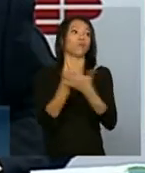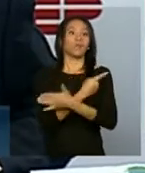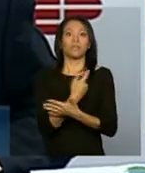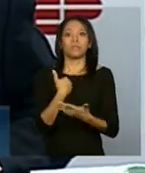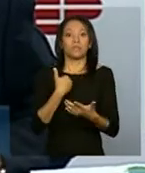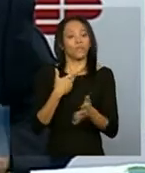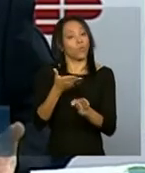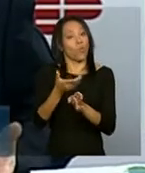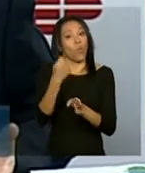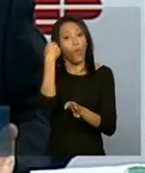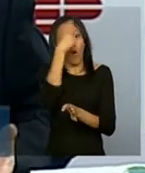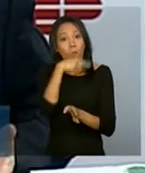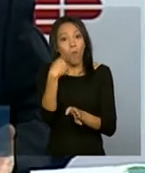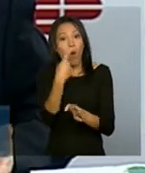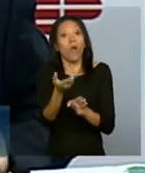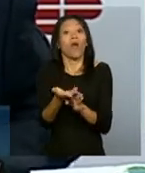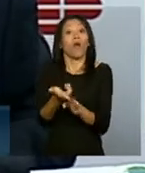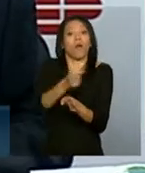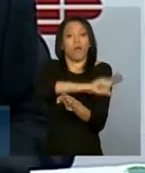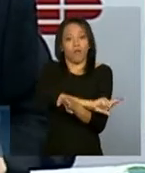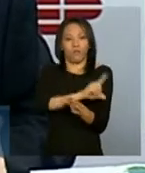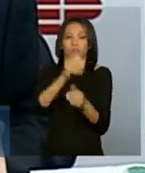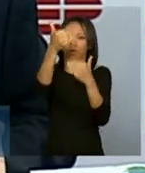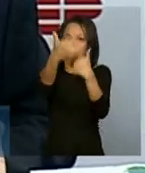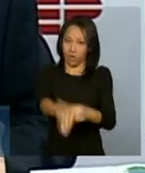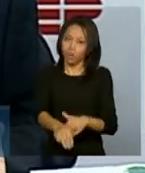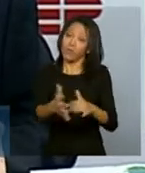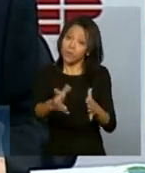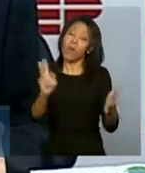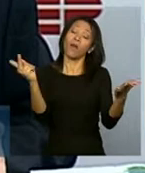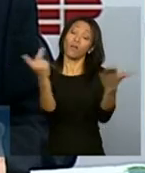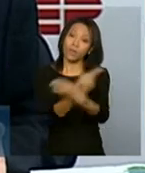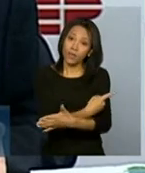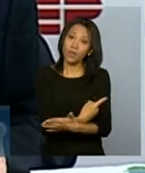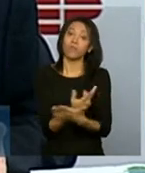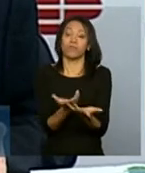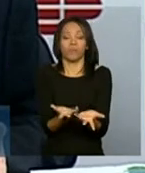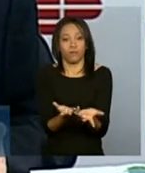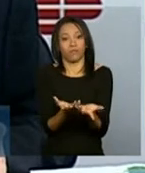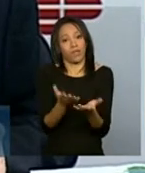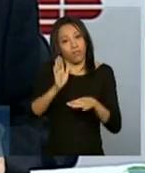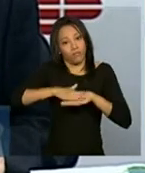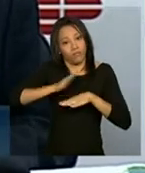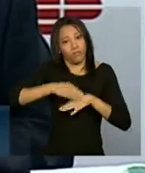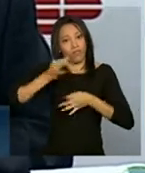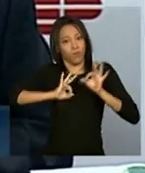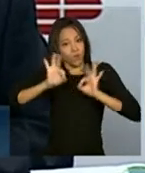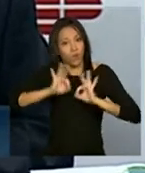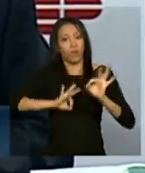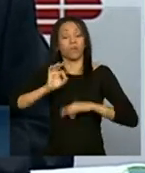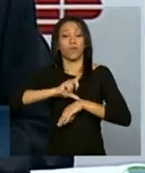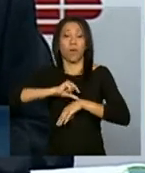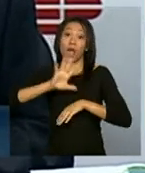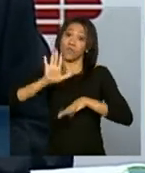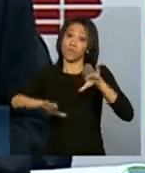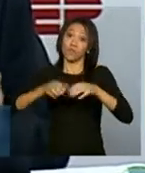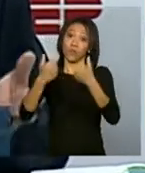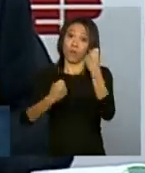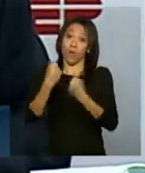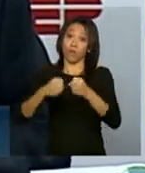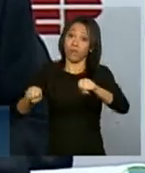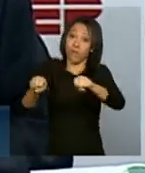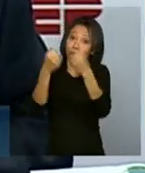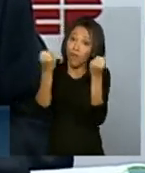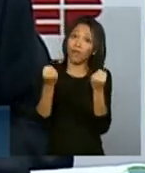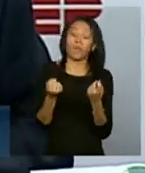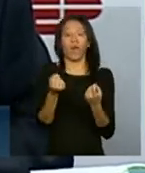imprevisto para fazer uma boa prova. Então, o imprevisto faz parte do planejamento da pessoa. Às vezes o carro quebra, você tem